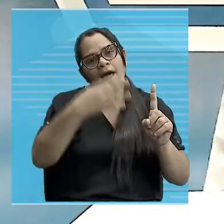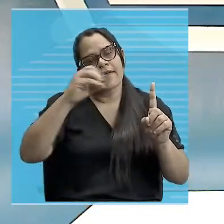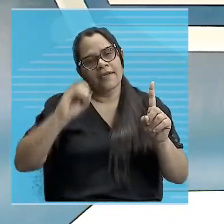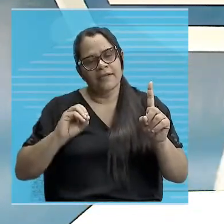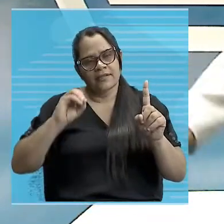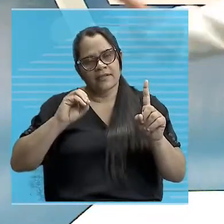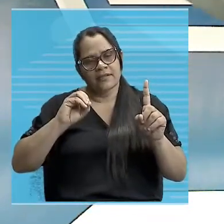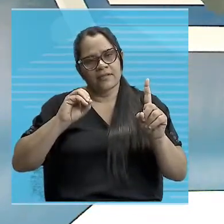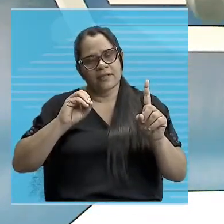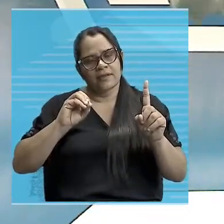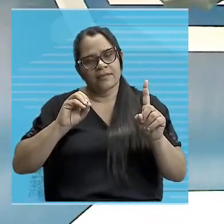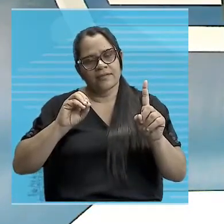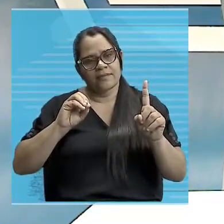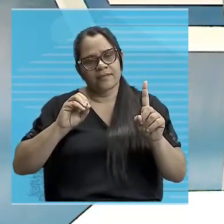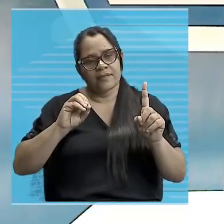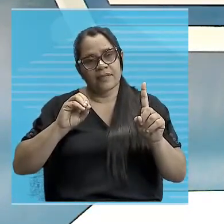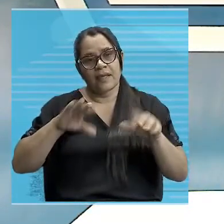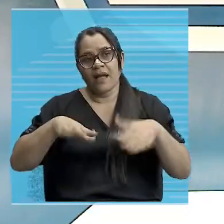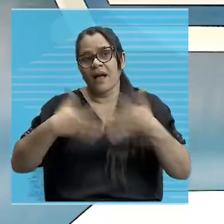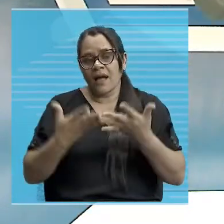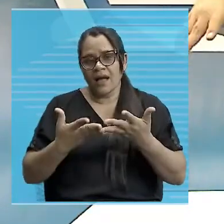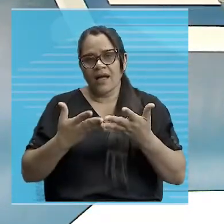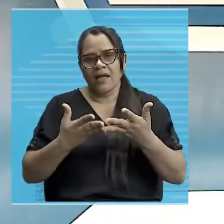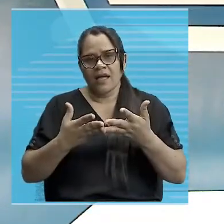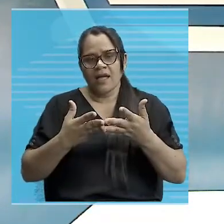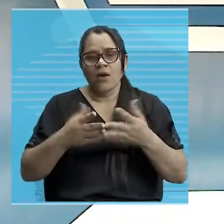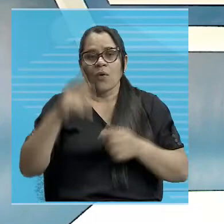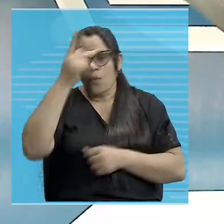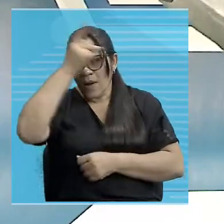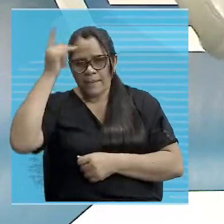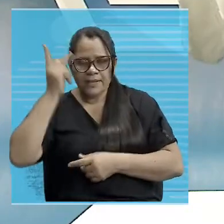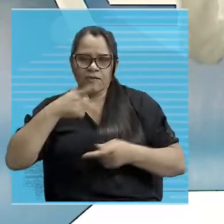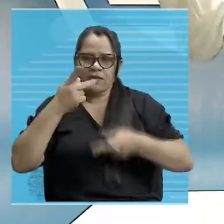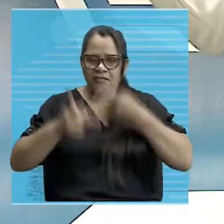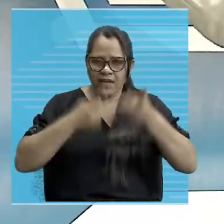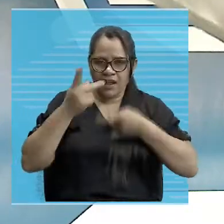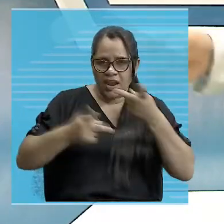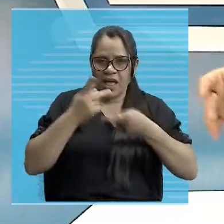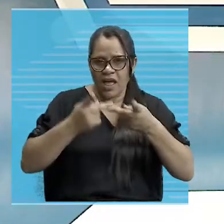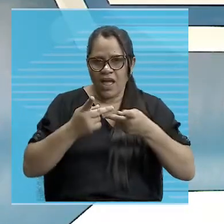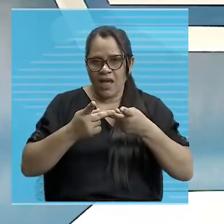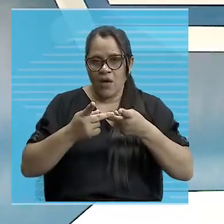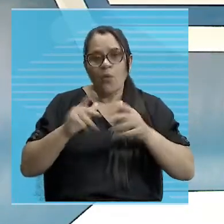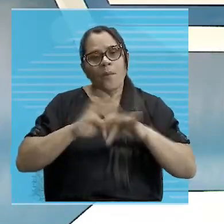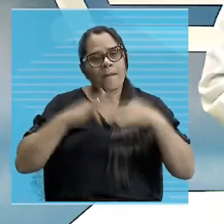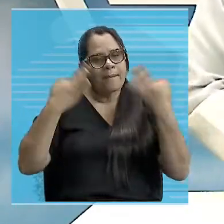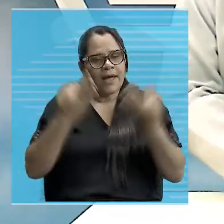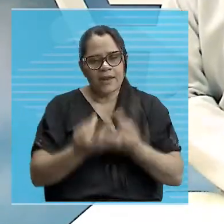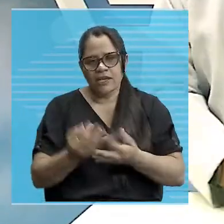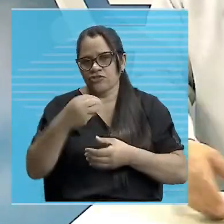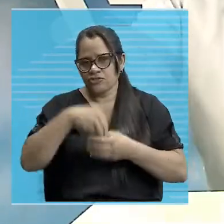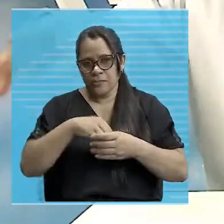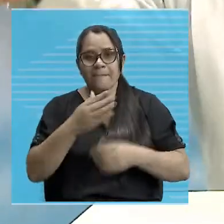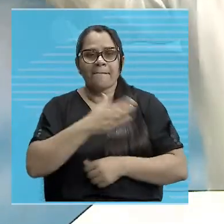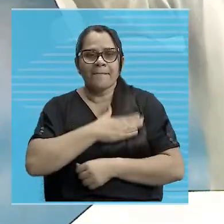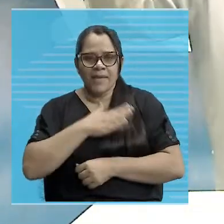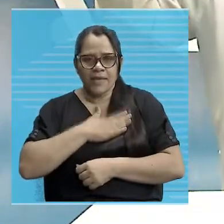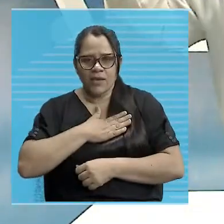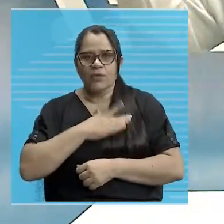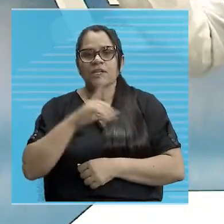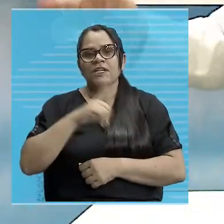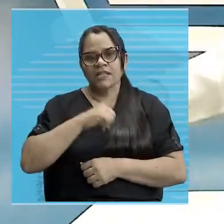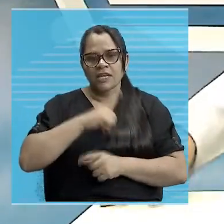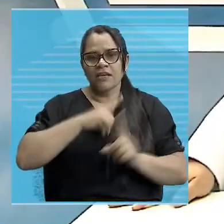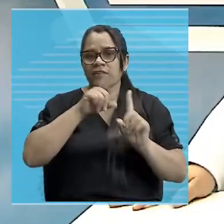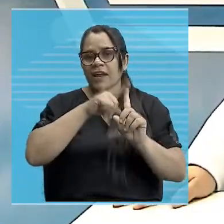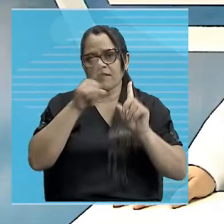não sei quem meu tinha 43 anos, engravidou e acabou uma gravidez maravilhosa,